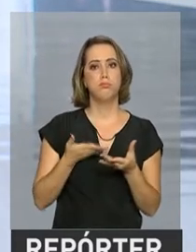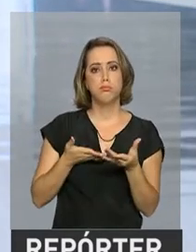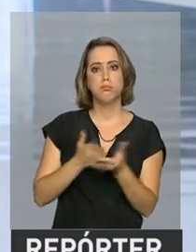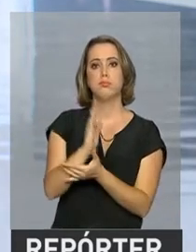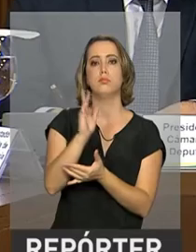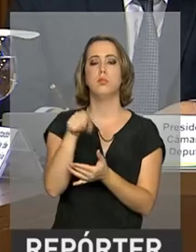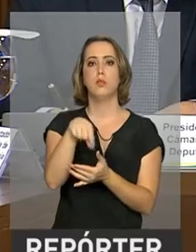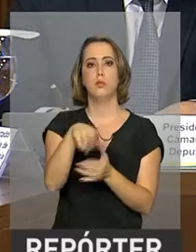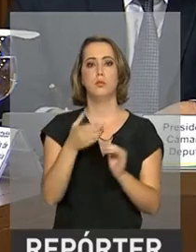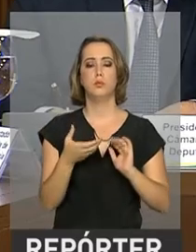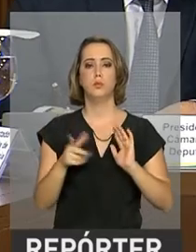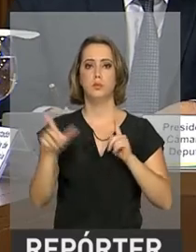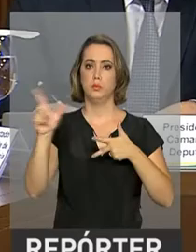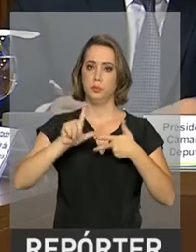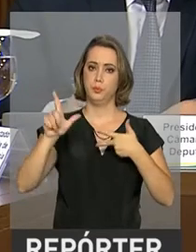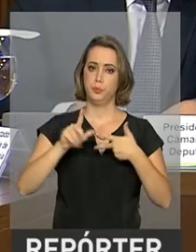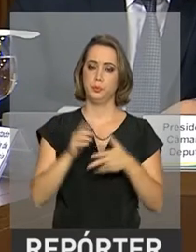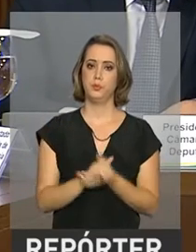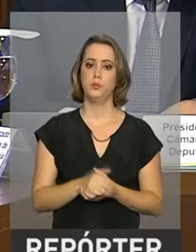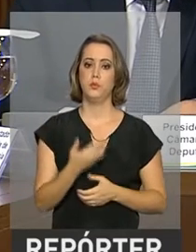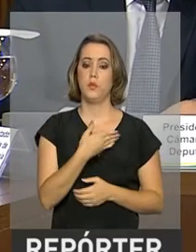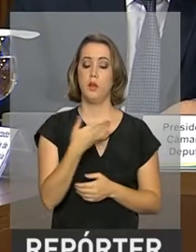legislativo este